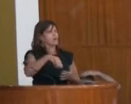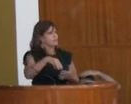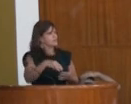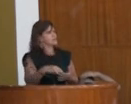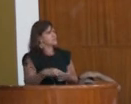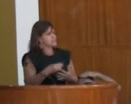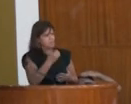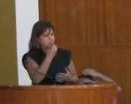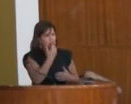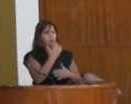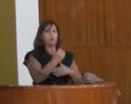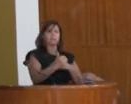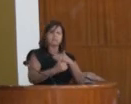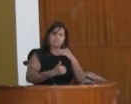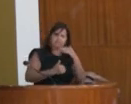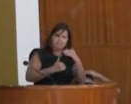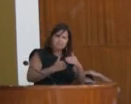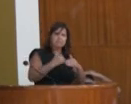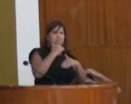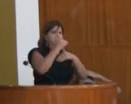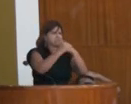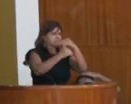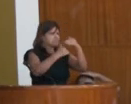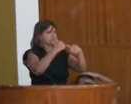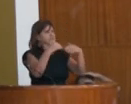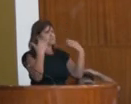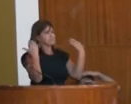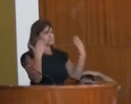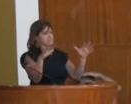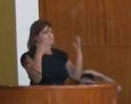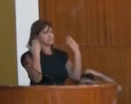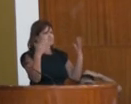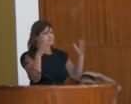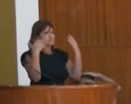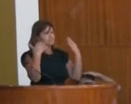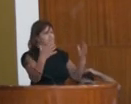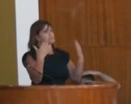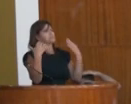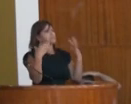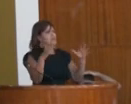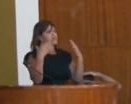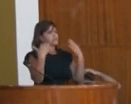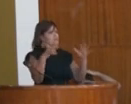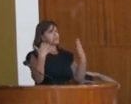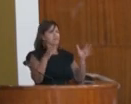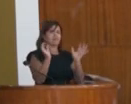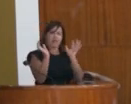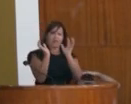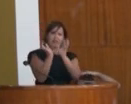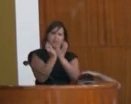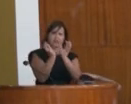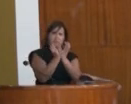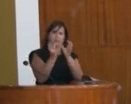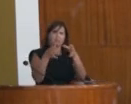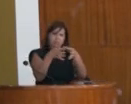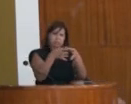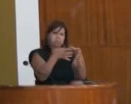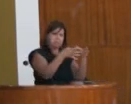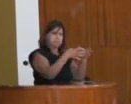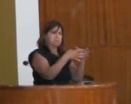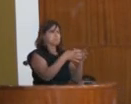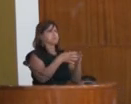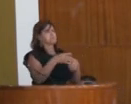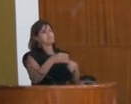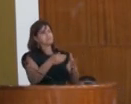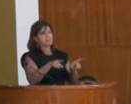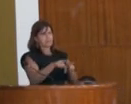vem avançando a cada dia em Passos Largos. Parabéns para você, Fanuel, para toda a sua equipe, para o prefeito Rodrigo W,